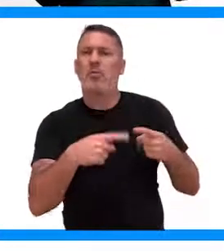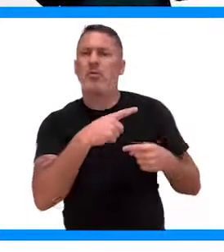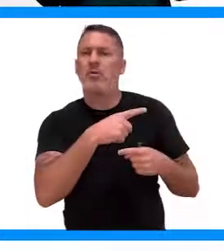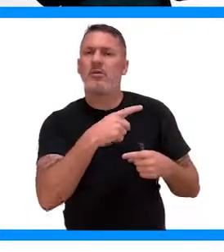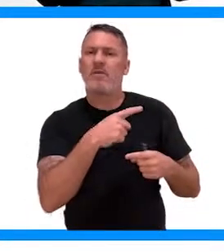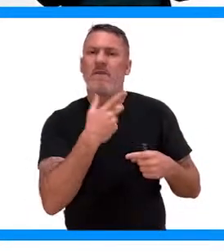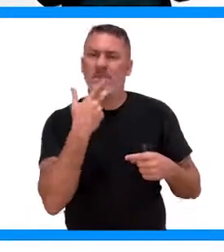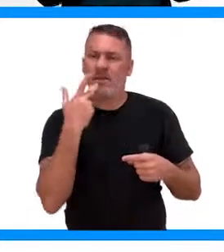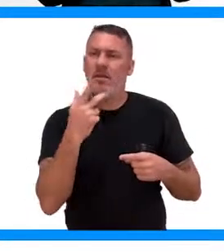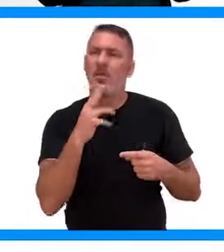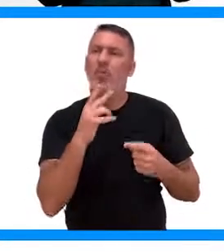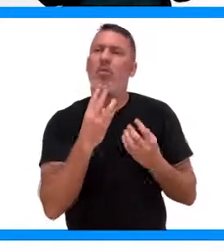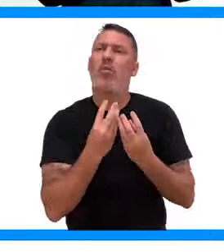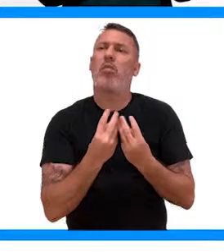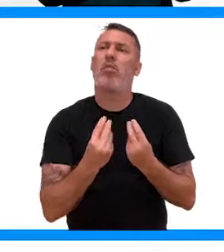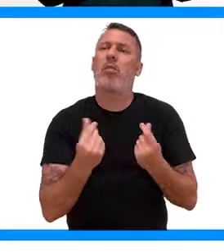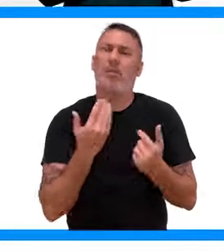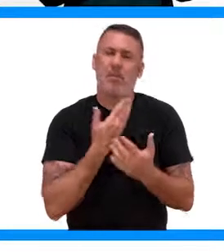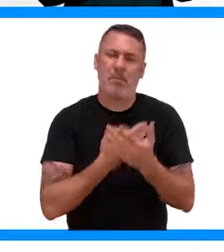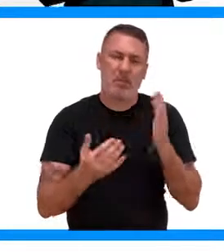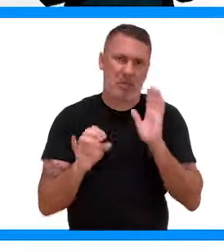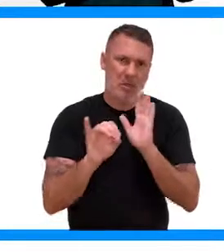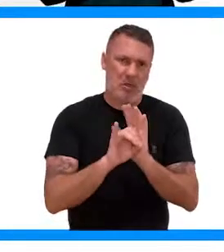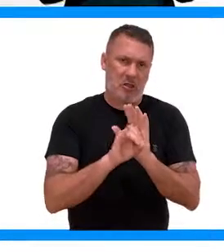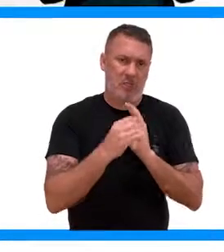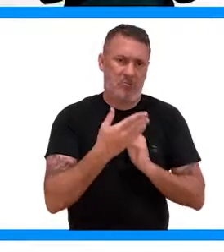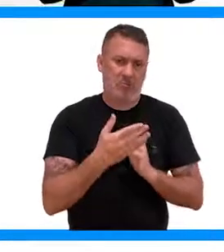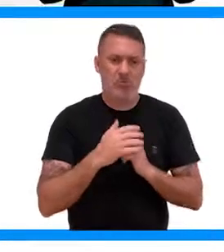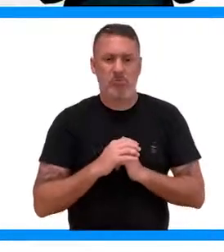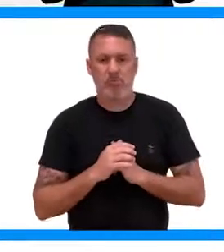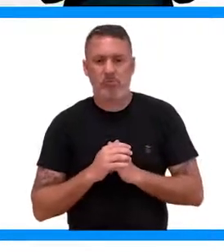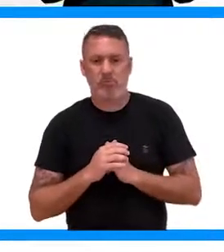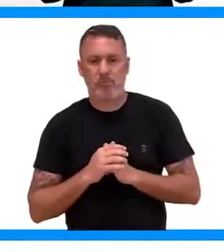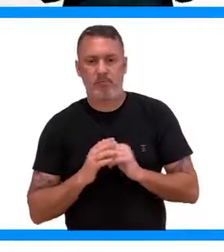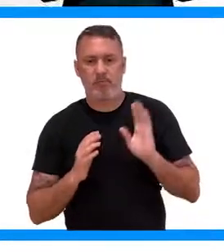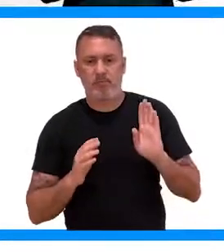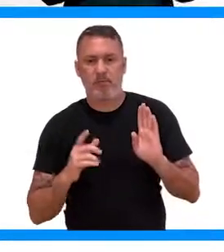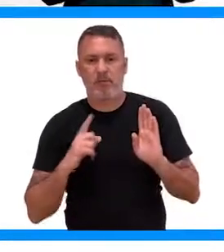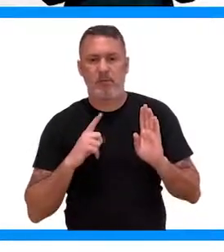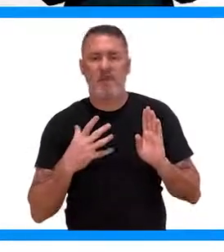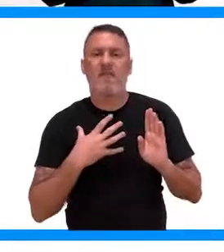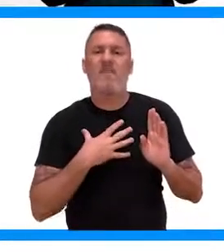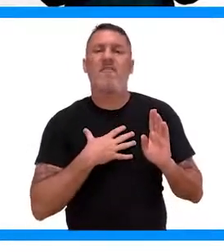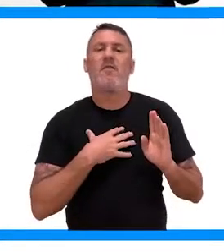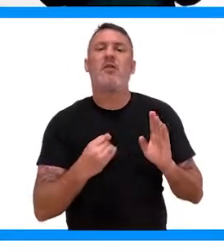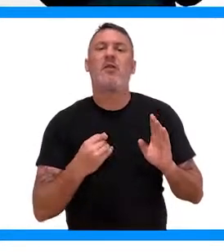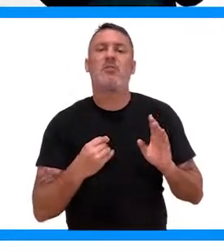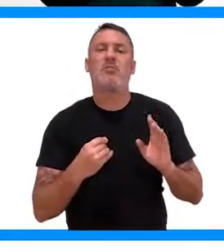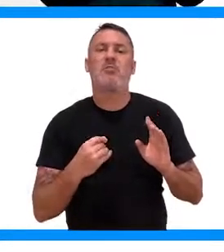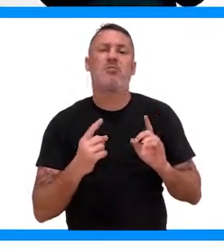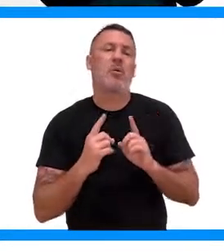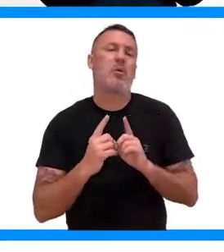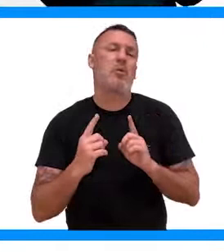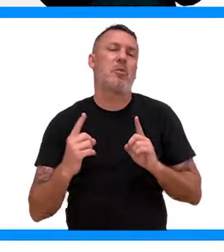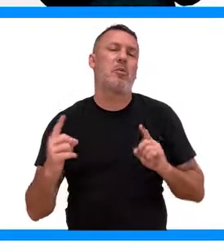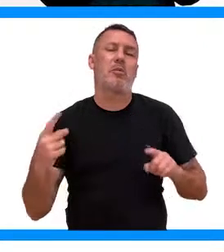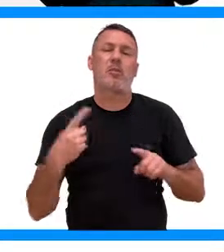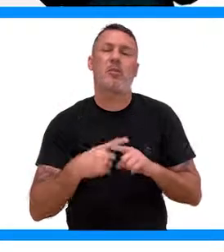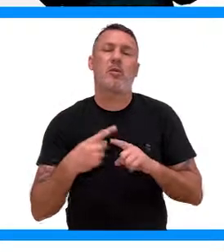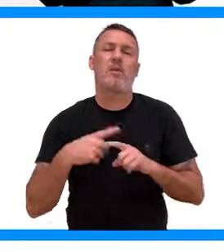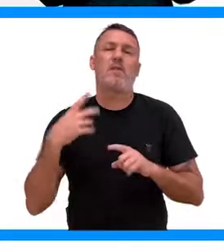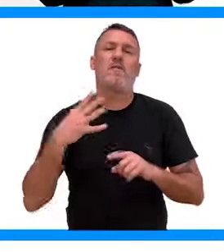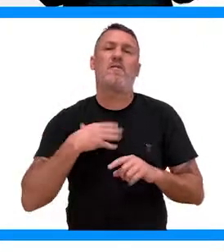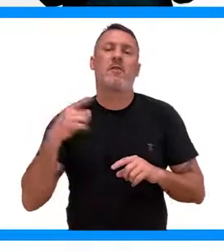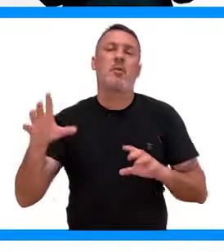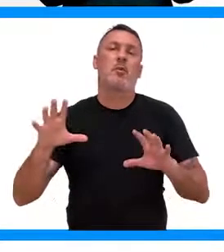fala que ele diluiu a identidade? A dele? Vamos ver. Distanciamento dos filhos gerado pela apropriação